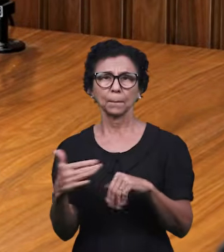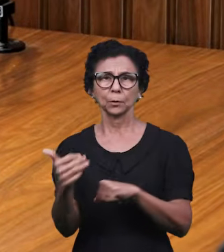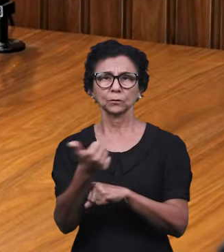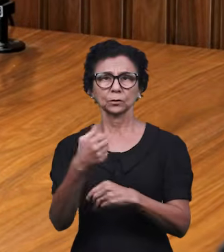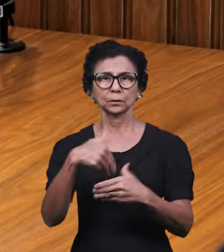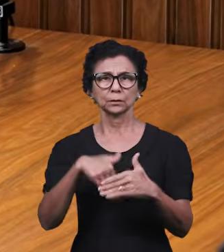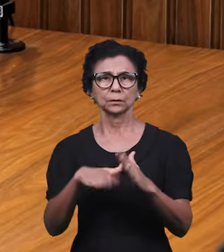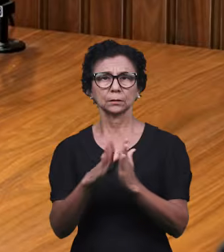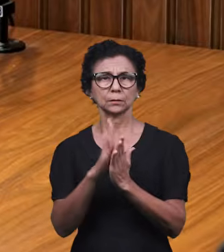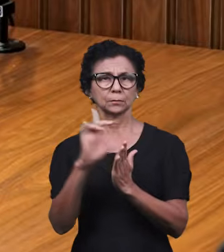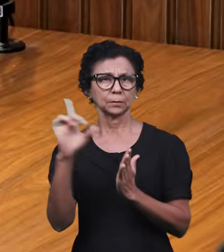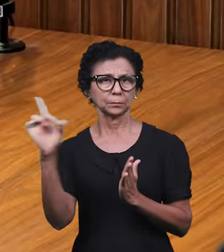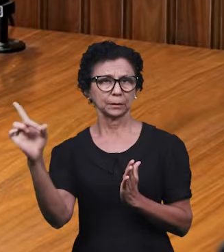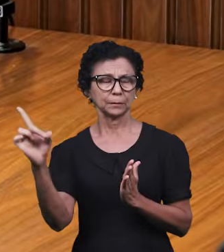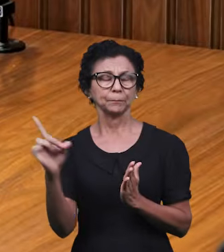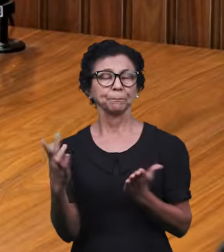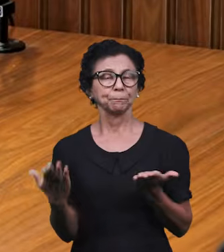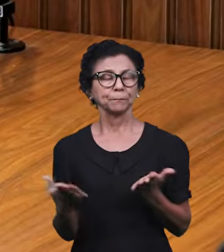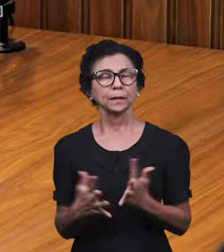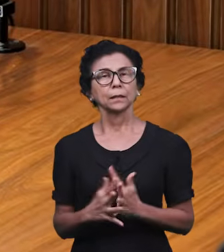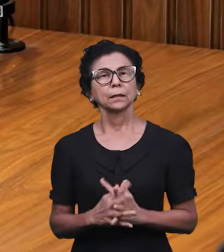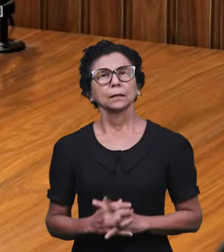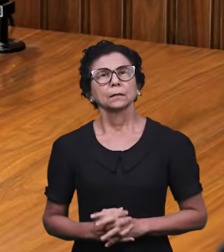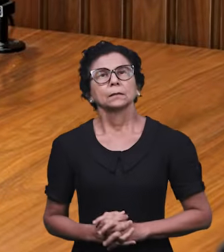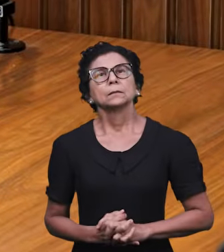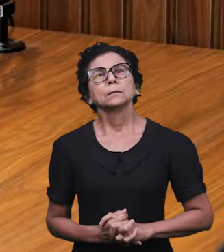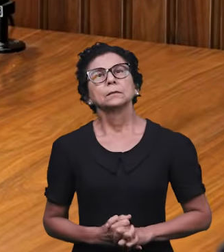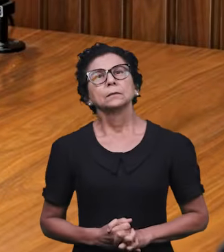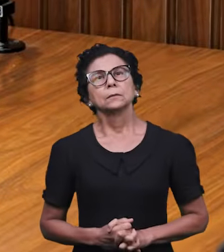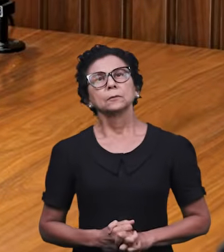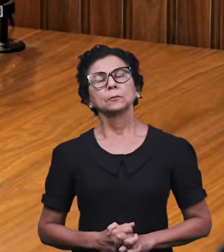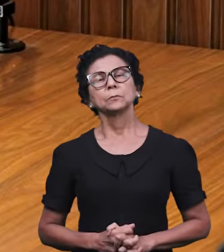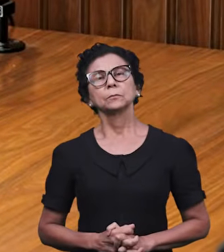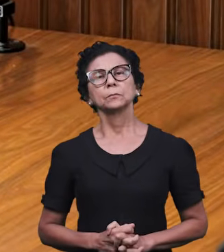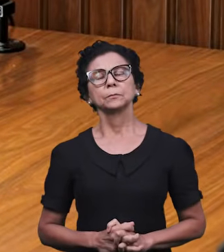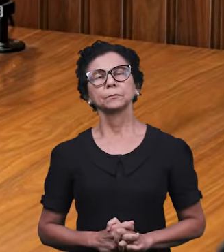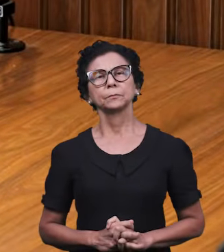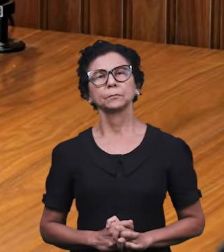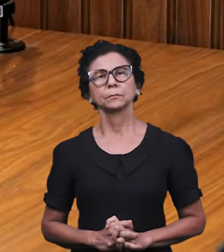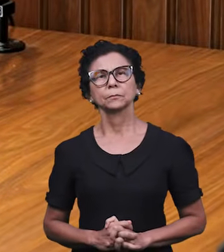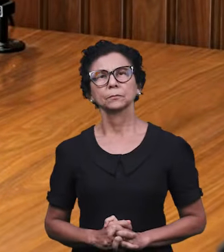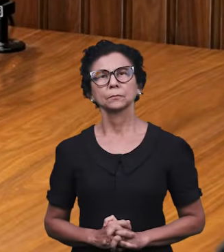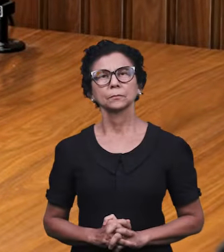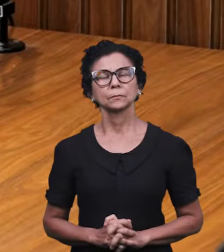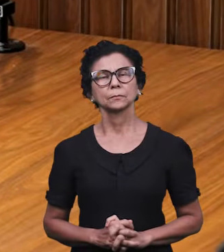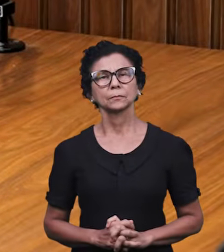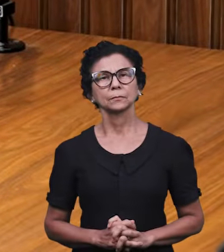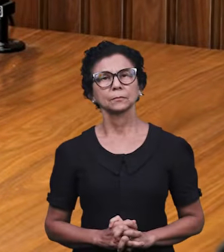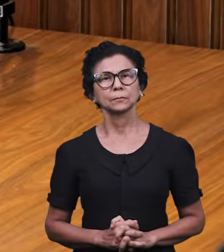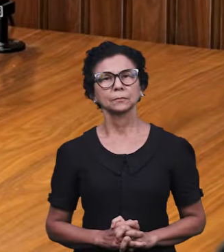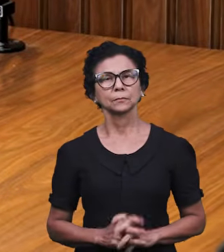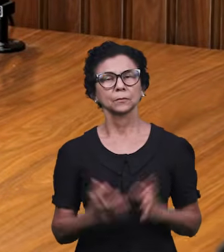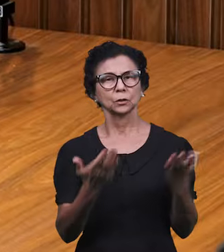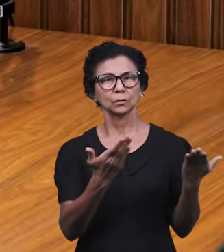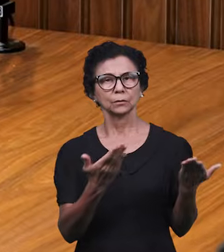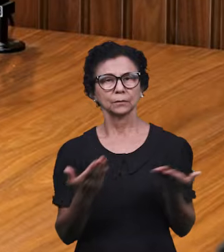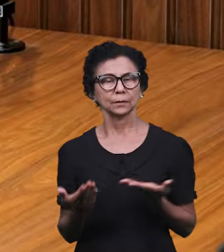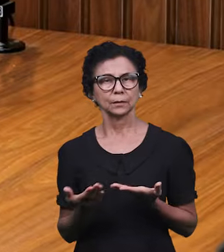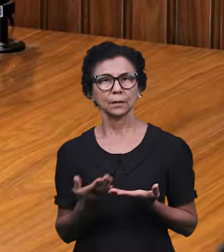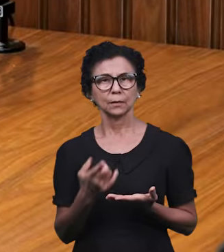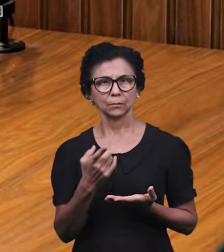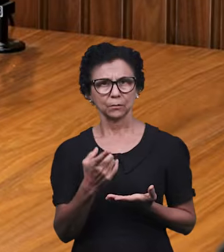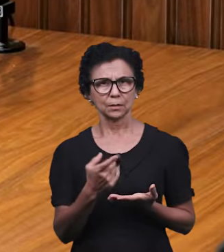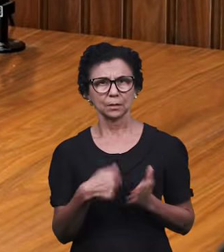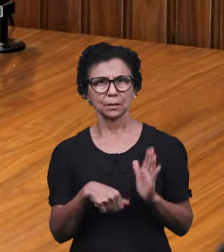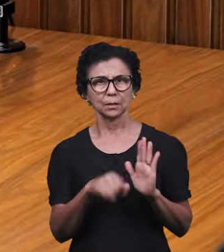na palavra do Senhor. E para nós darmos continuidade, convidar você, meu amigo, meu irmão, que não assistiu